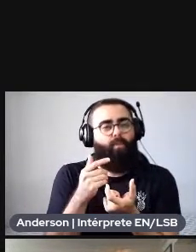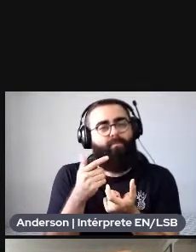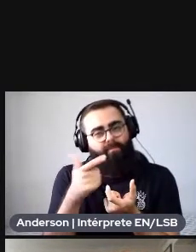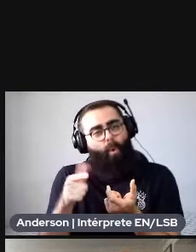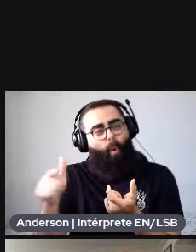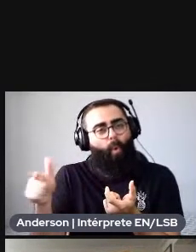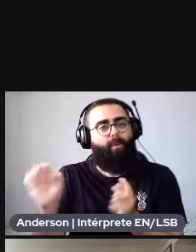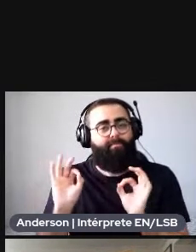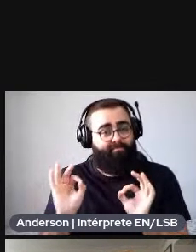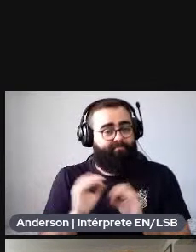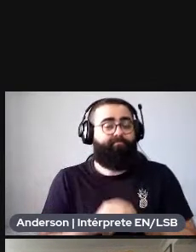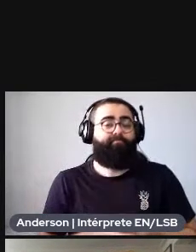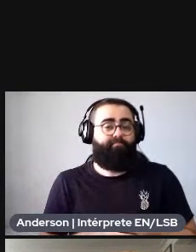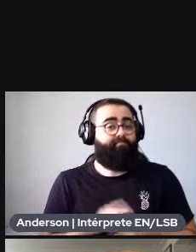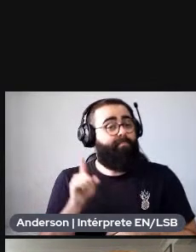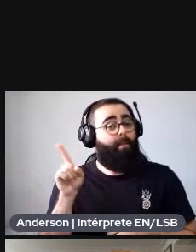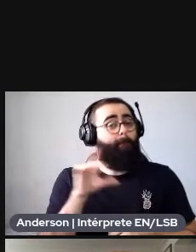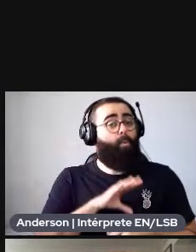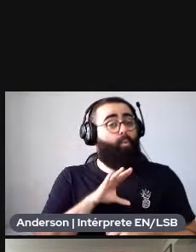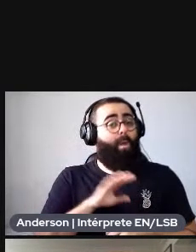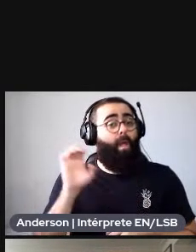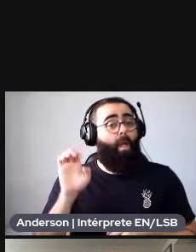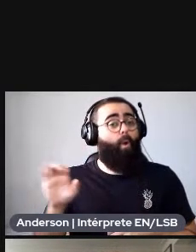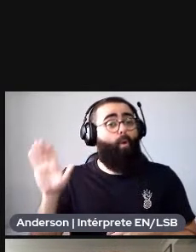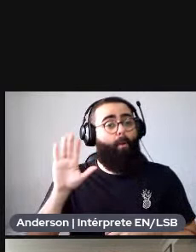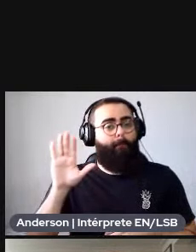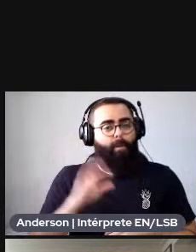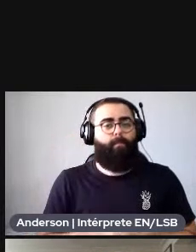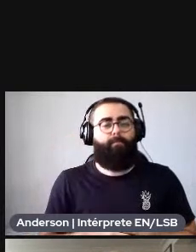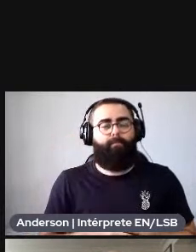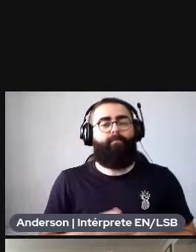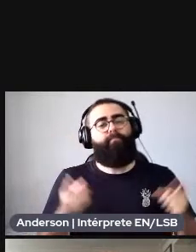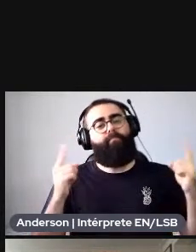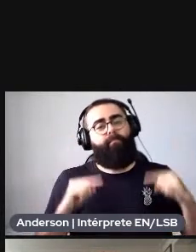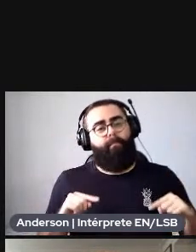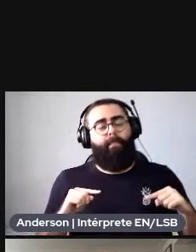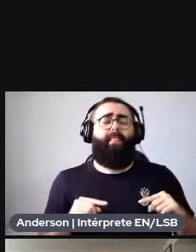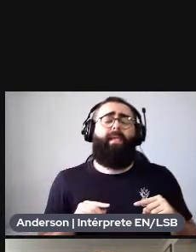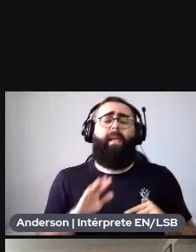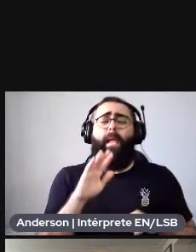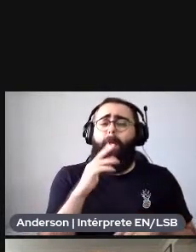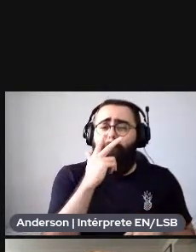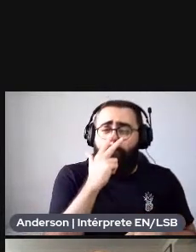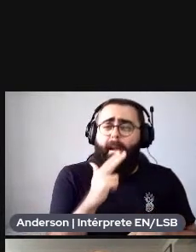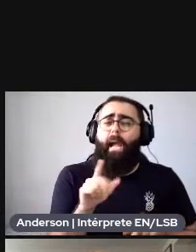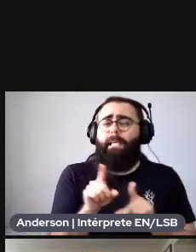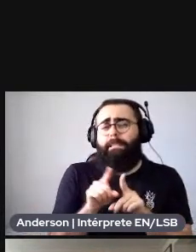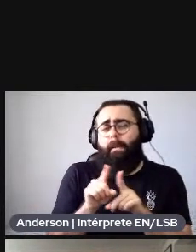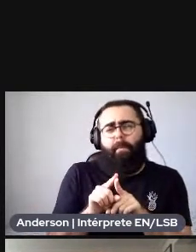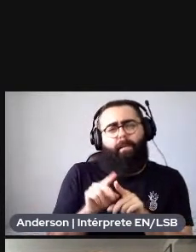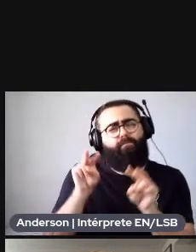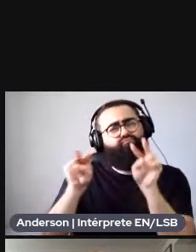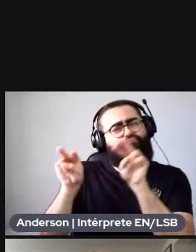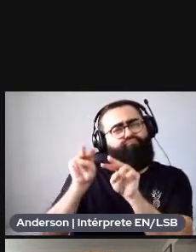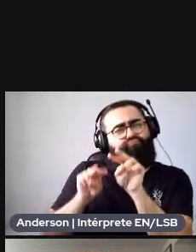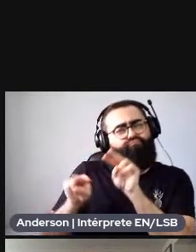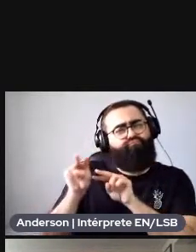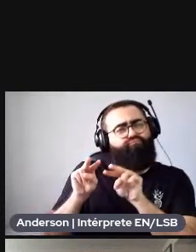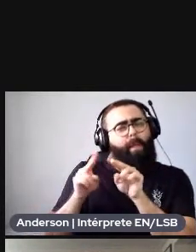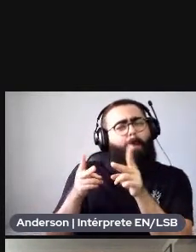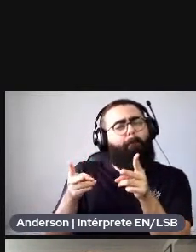Também parece óbvio que, sempre que possível, a partir dos dados e dos dados de